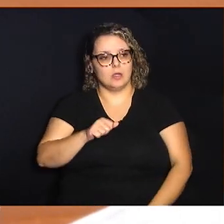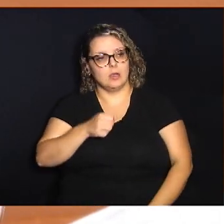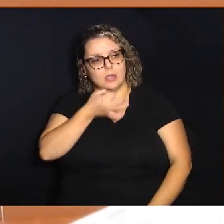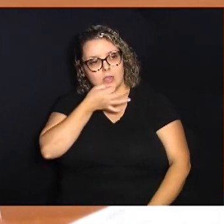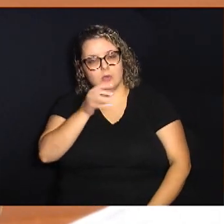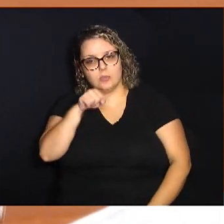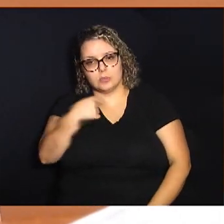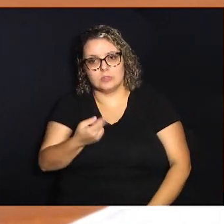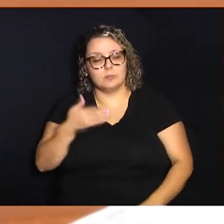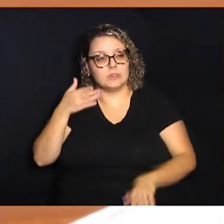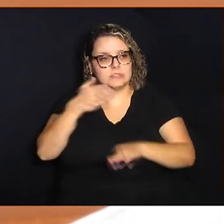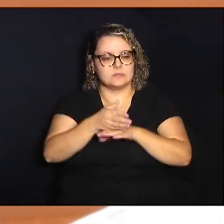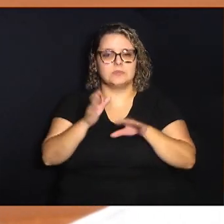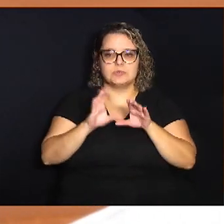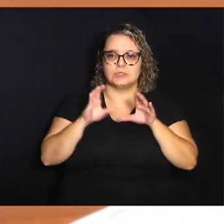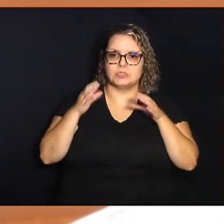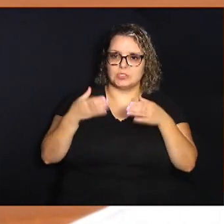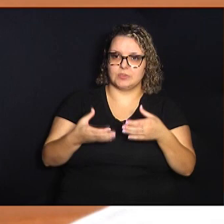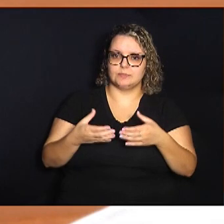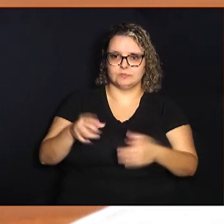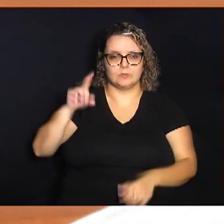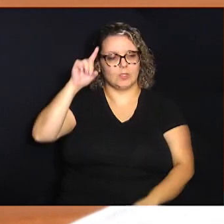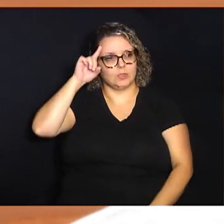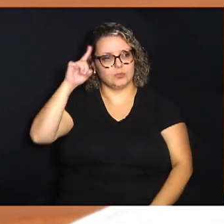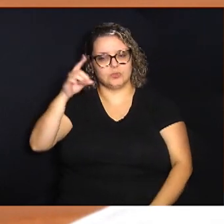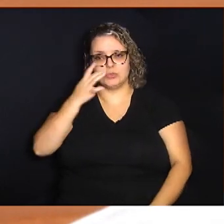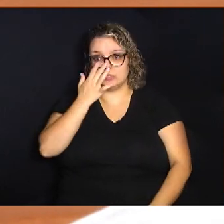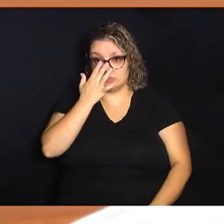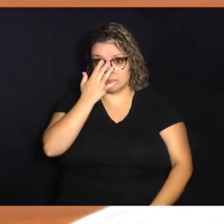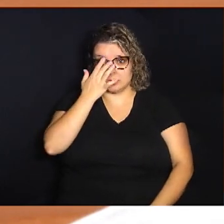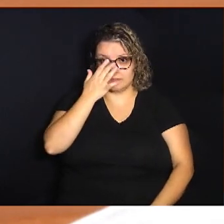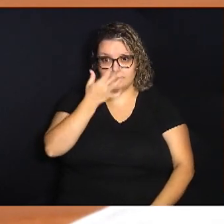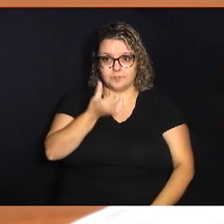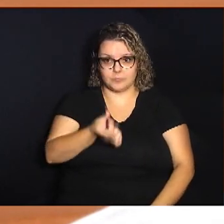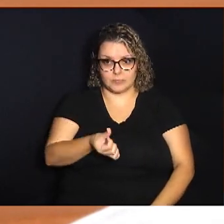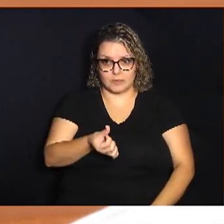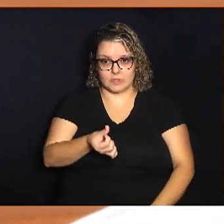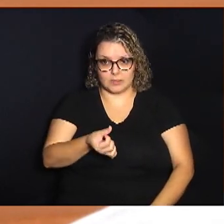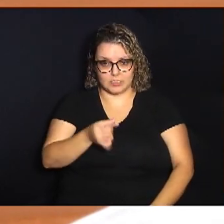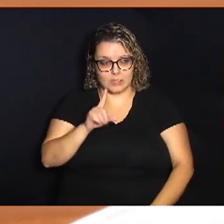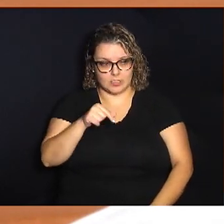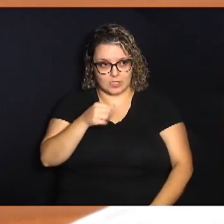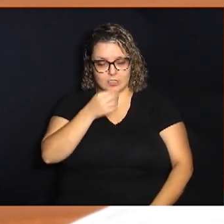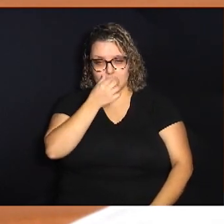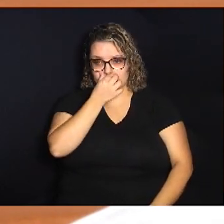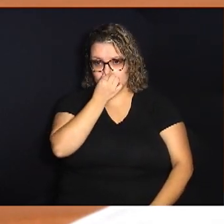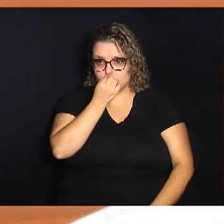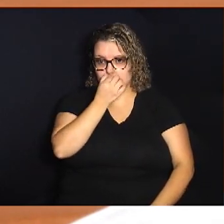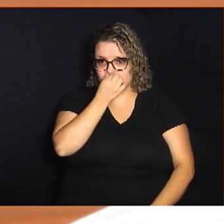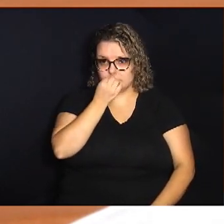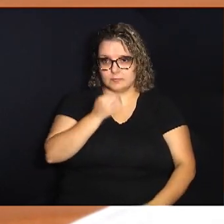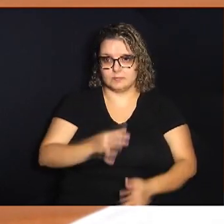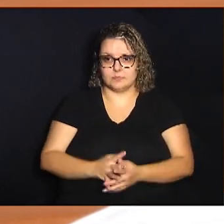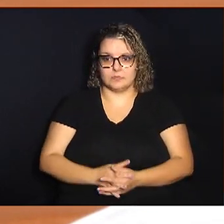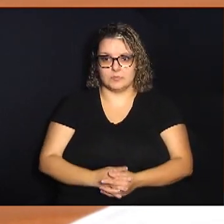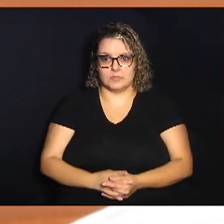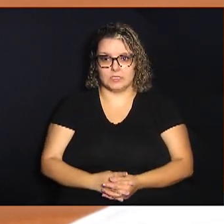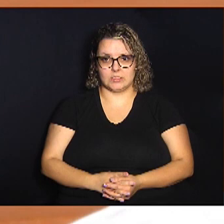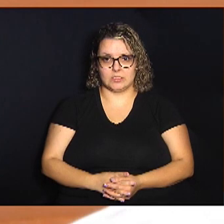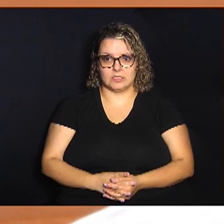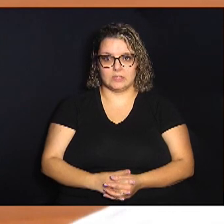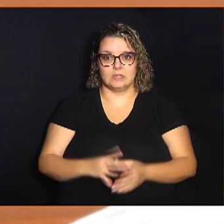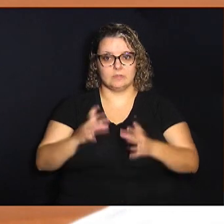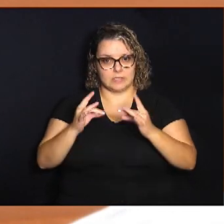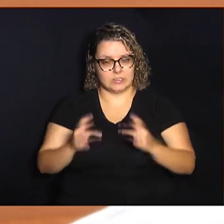da conferência no dia 6, né, que vai desdobrar no dia